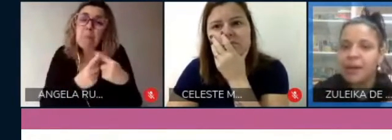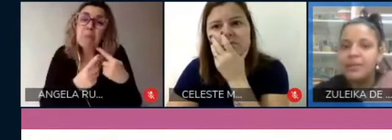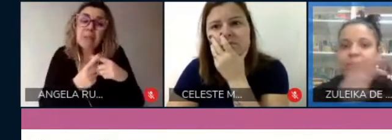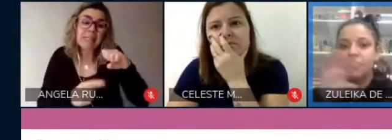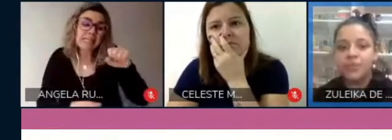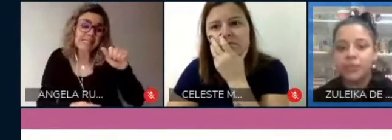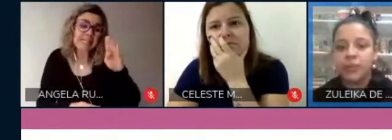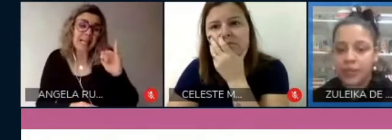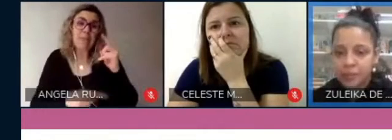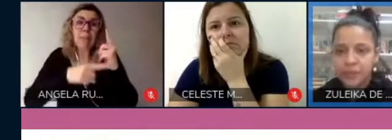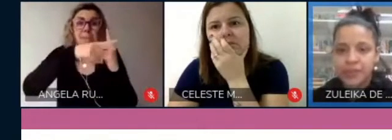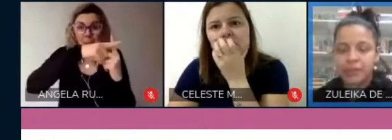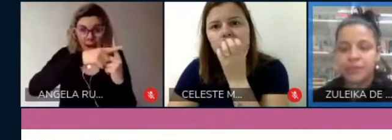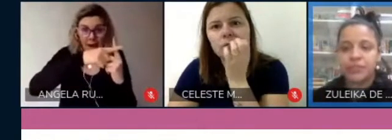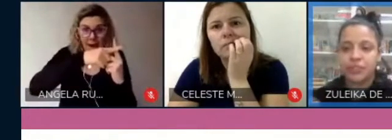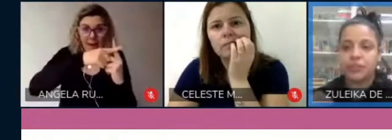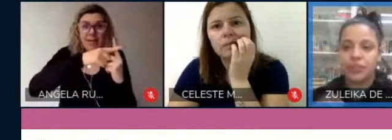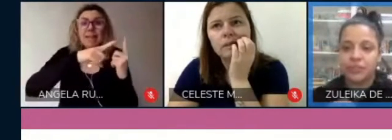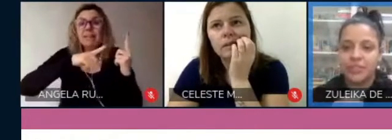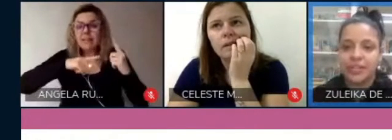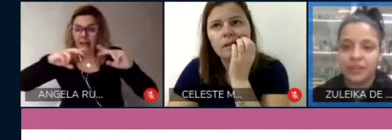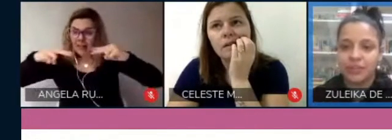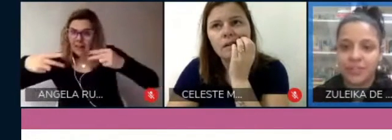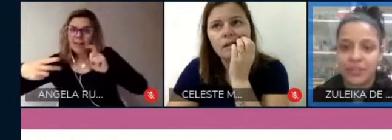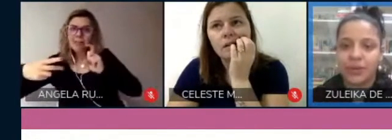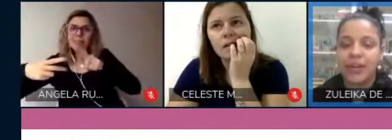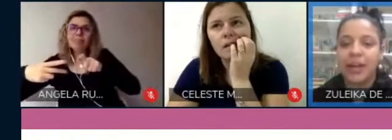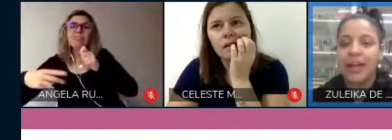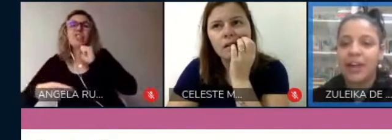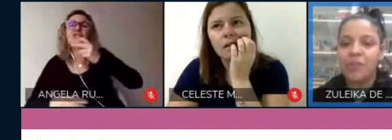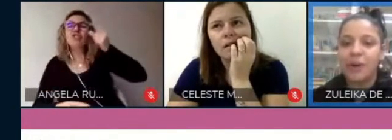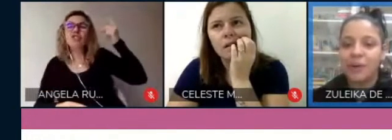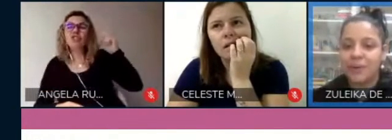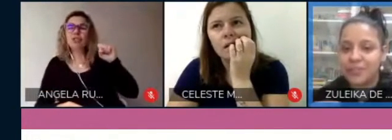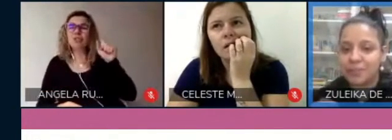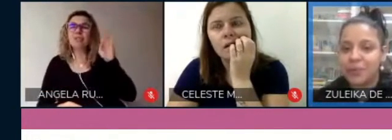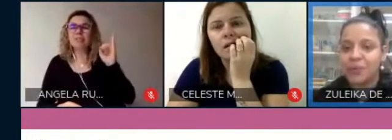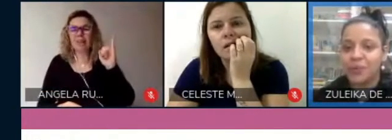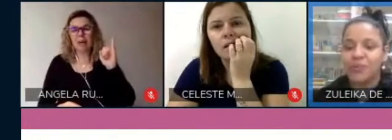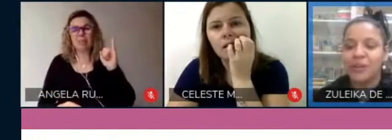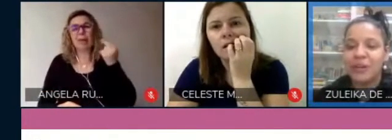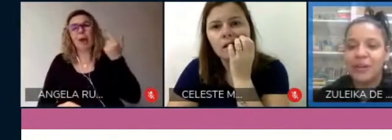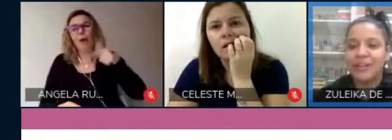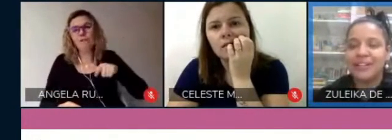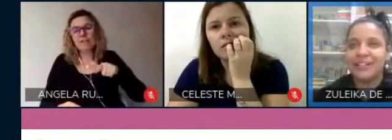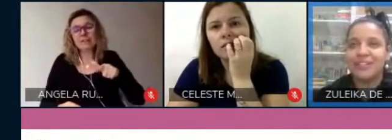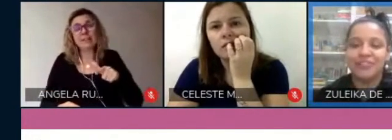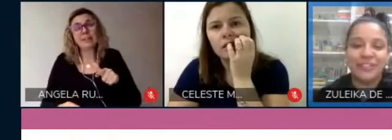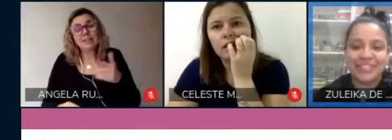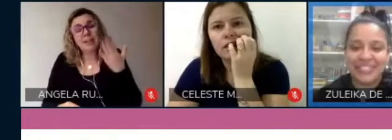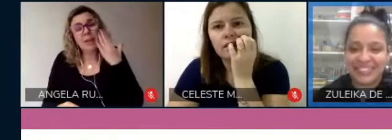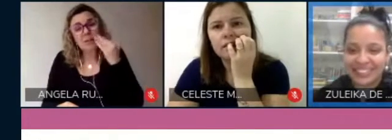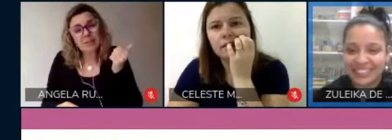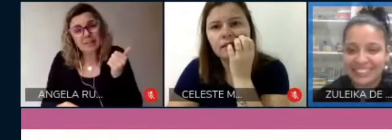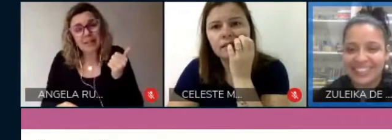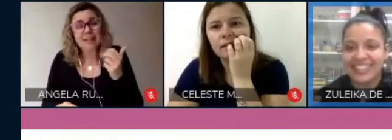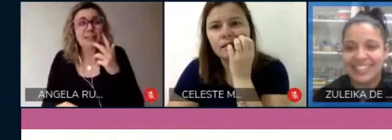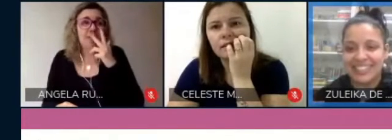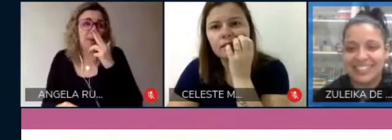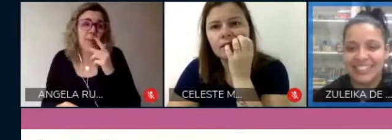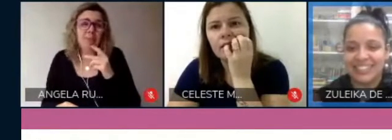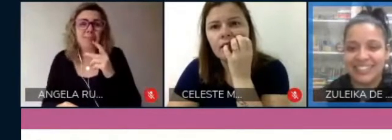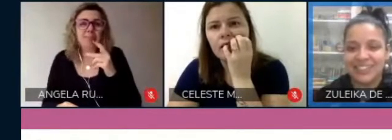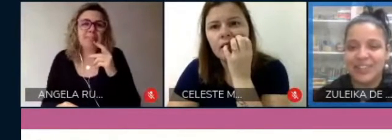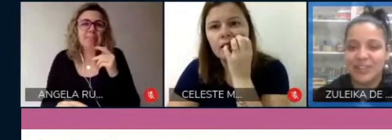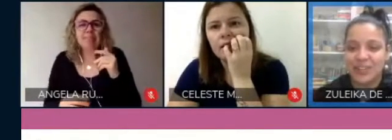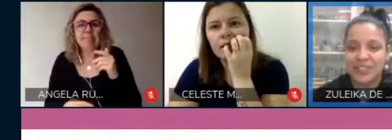próprio Sabe Mais eu consigo ir para o Sabe Antigo e fazer a renovação. É uma coisa um pouco Frankenstein,